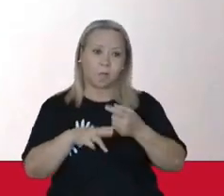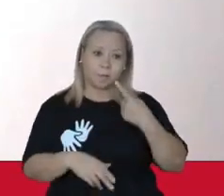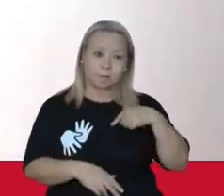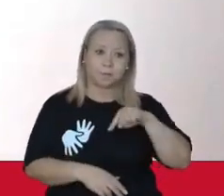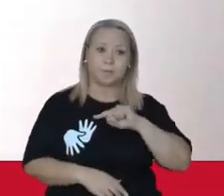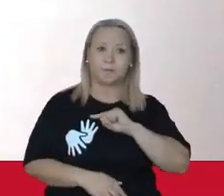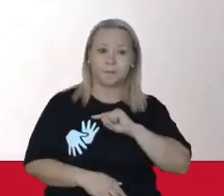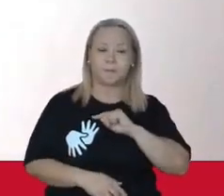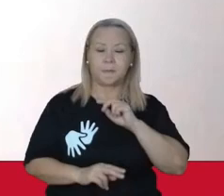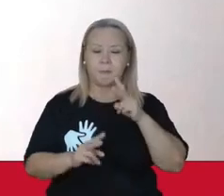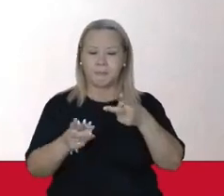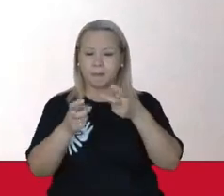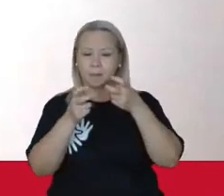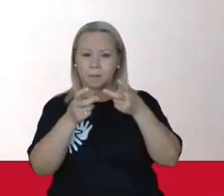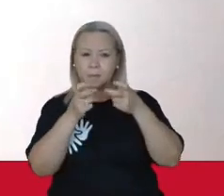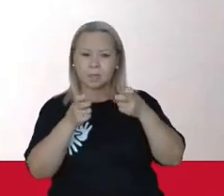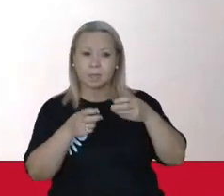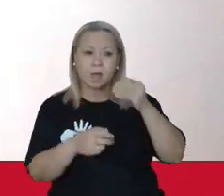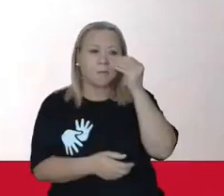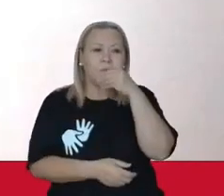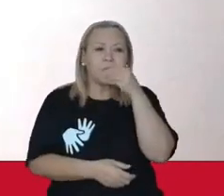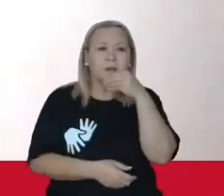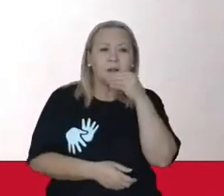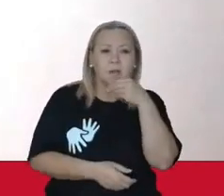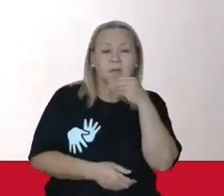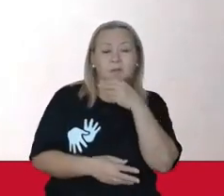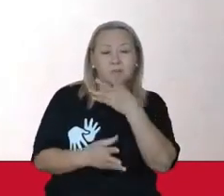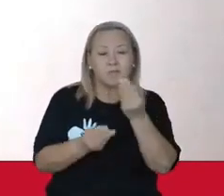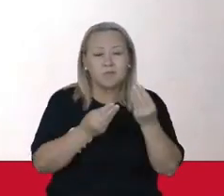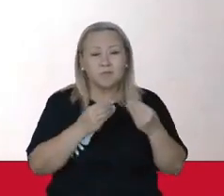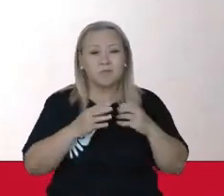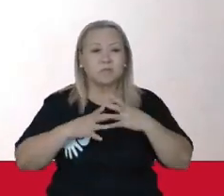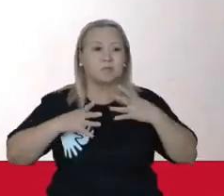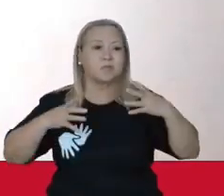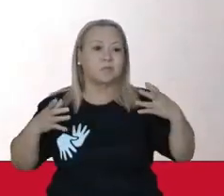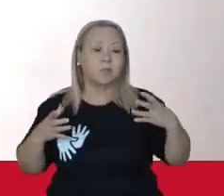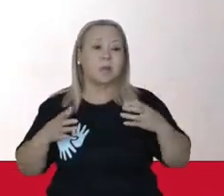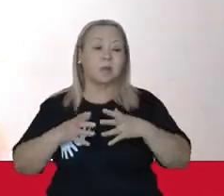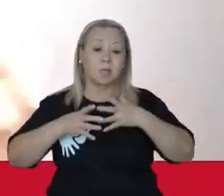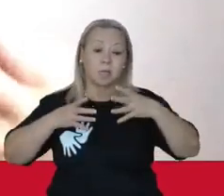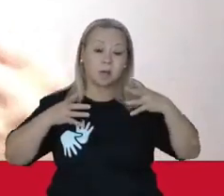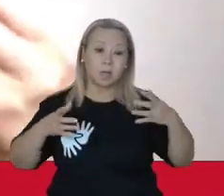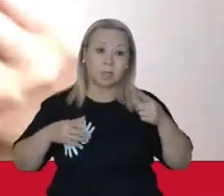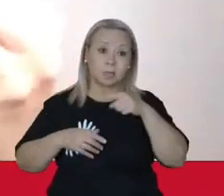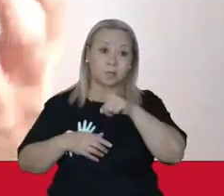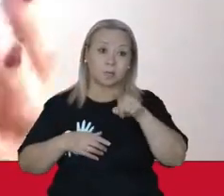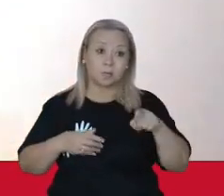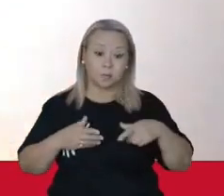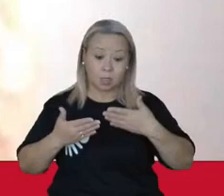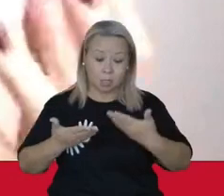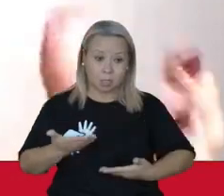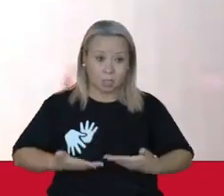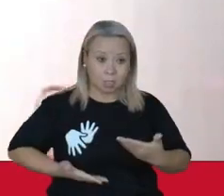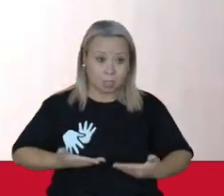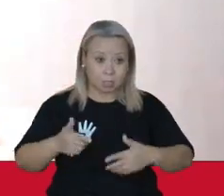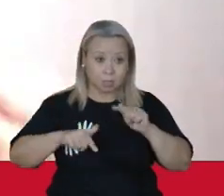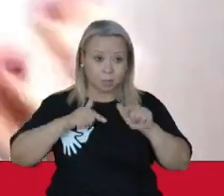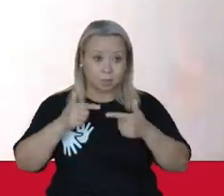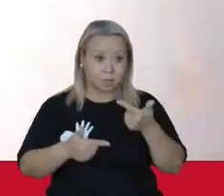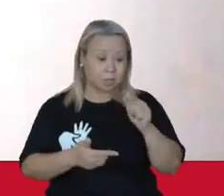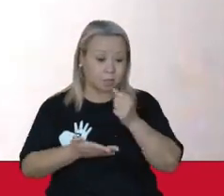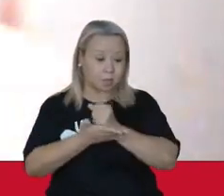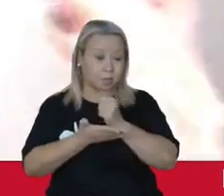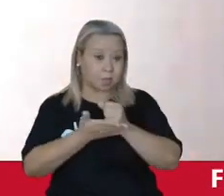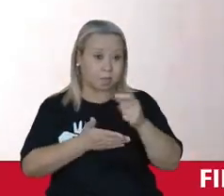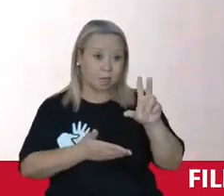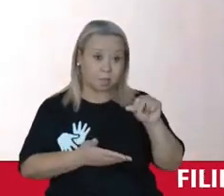vê uma precarização muito grande. A gente vê o crescimento desse emprego sem carteira de trabalho,